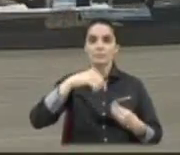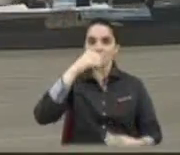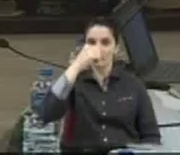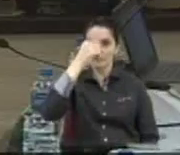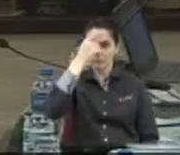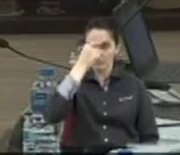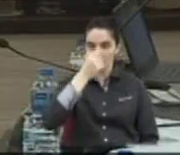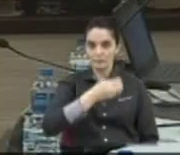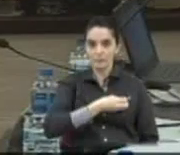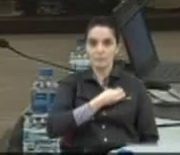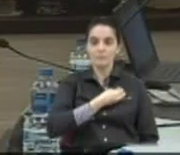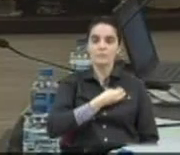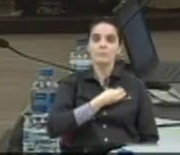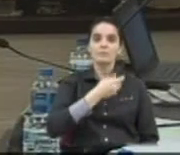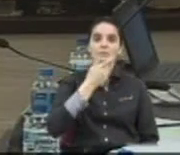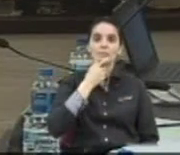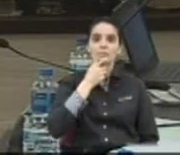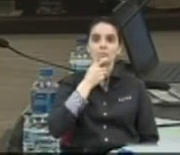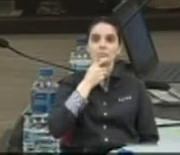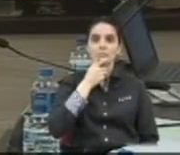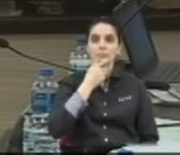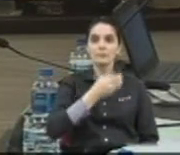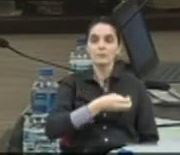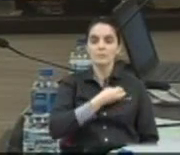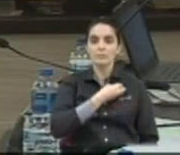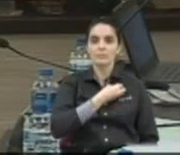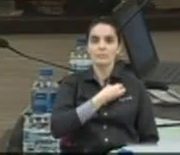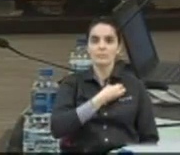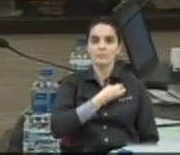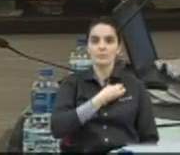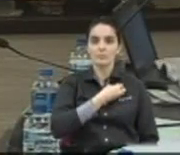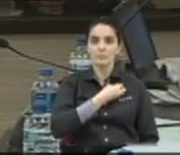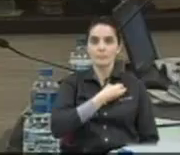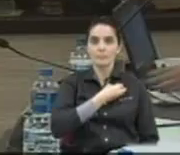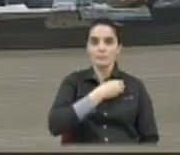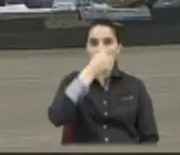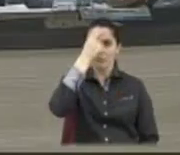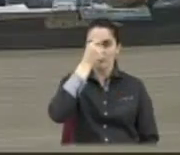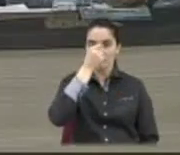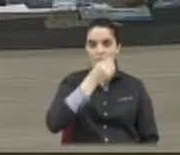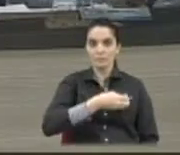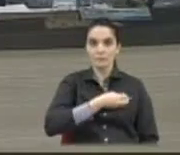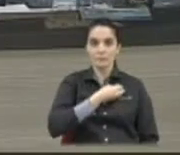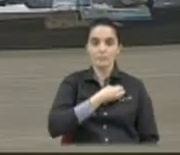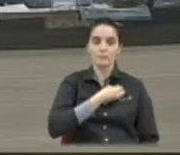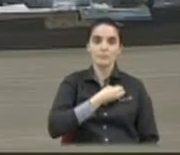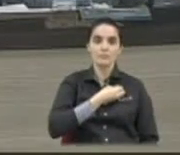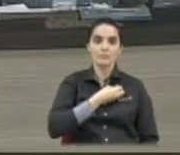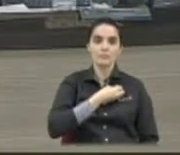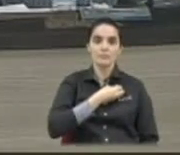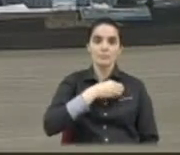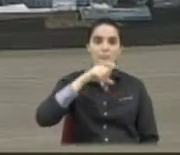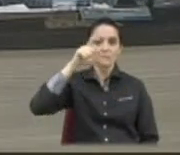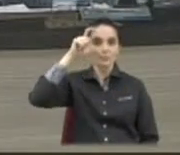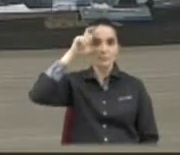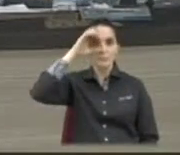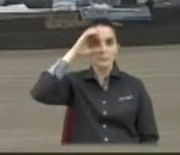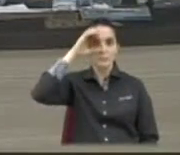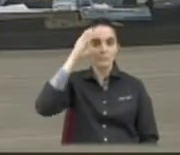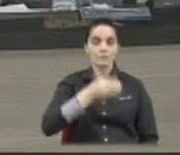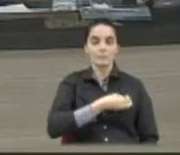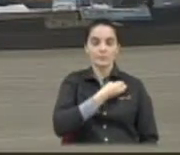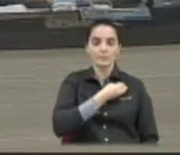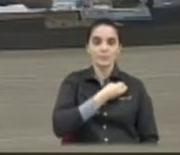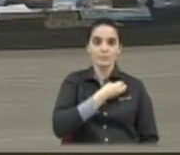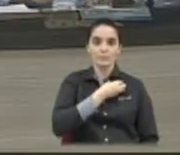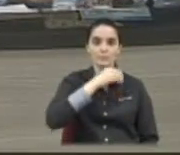Antunes. Presente, excelência. Érica Monteiro. Presente. Jorge de Freitas. Presente. José Couto de Jesus. Presente.